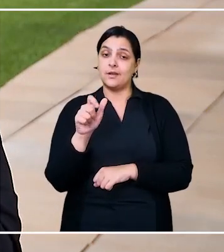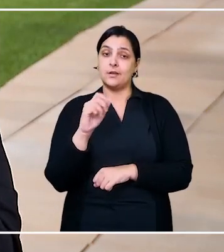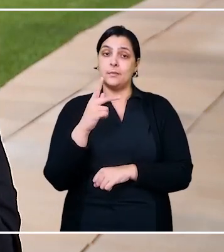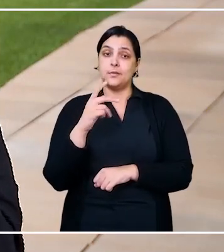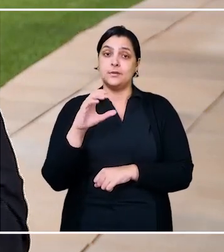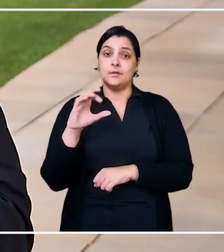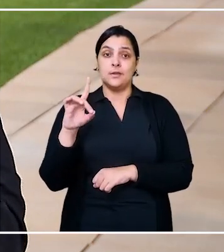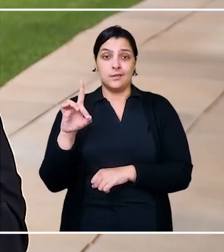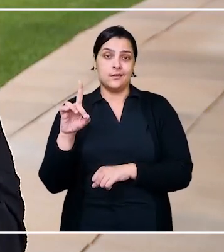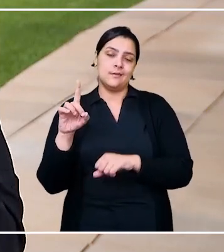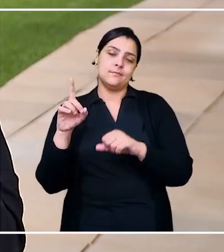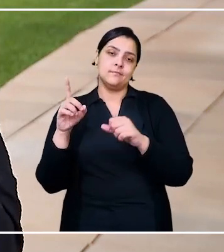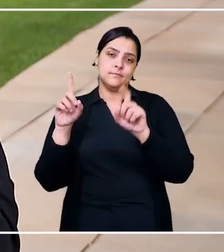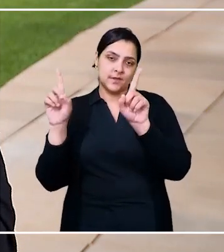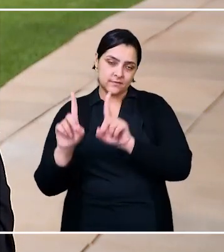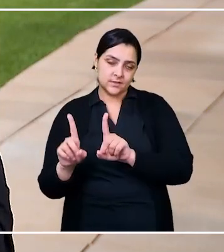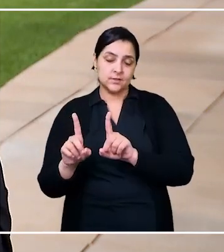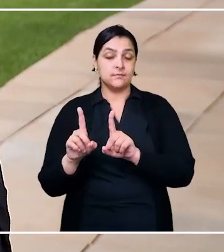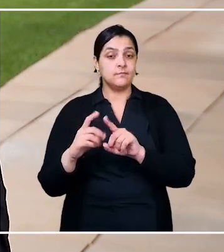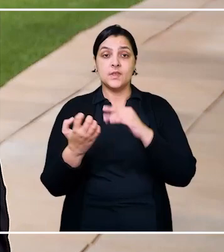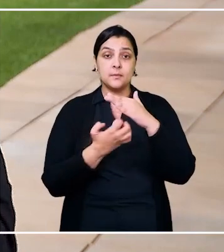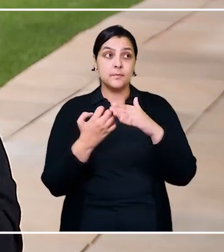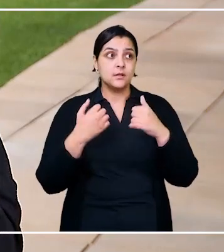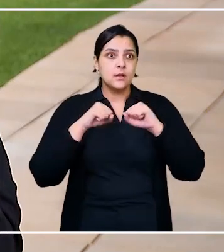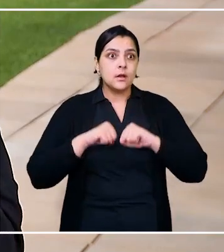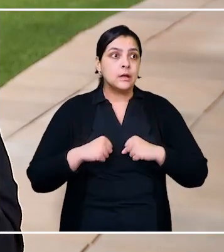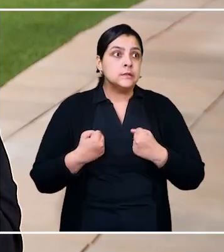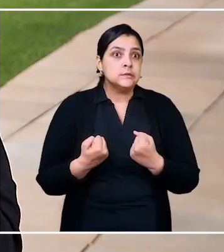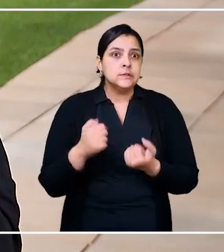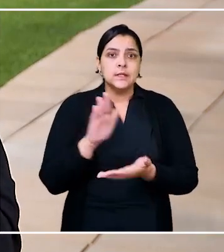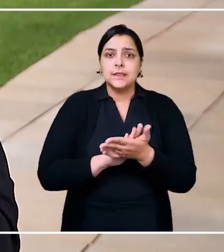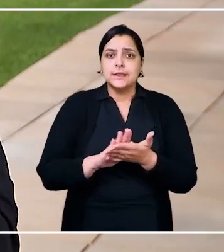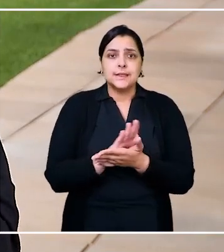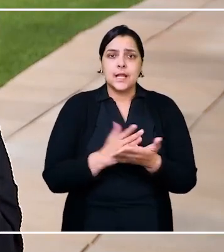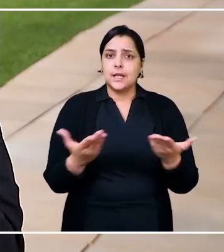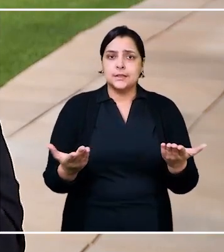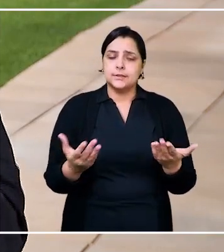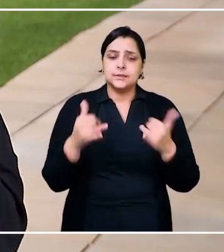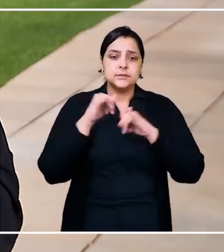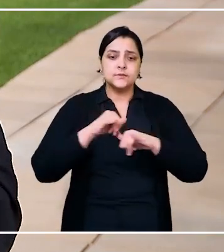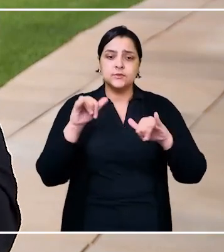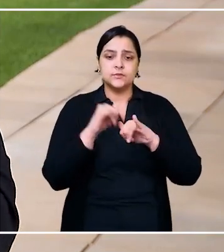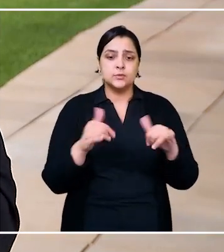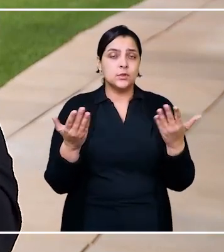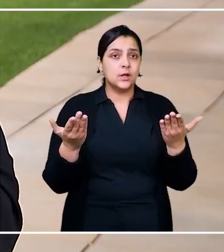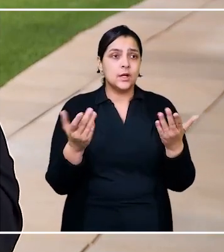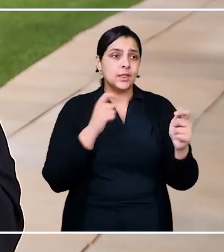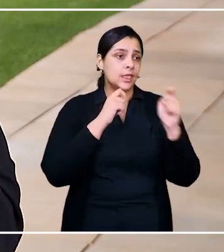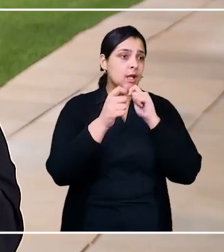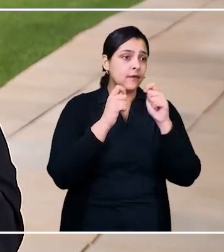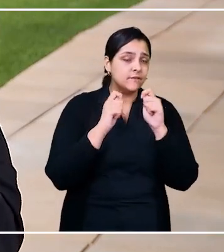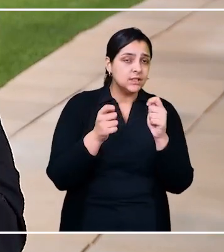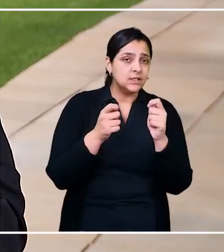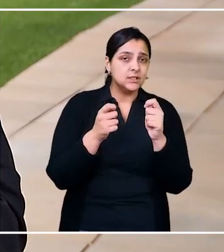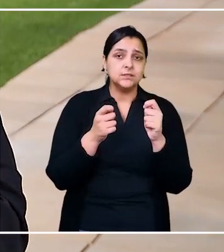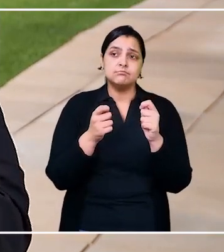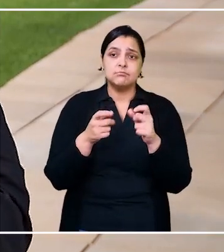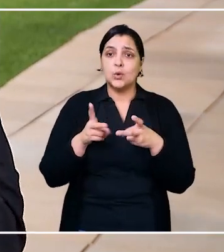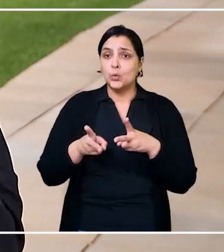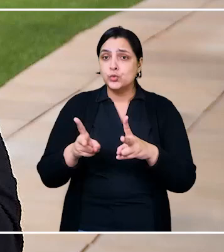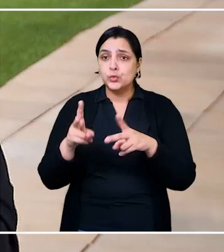inclusivas o colegiado entendeu que a empresa não realizou esforços suficientes nem para divulgação do processo